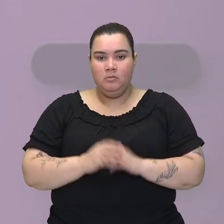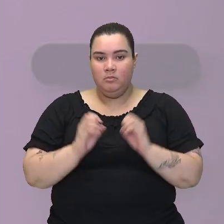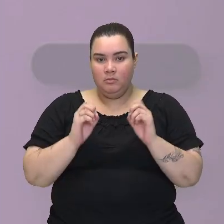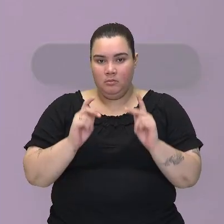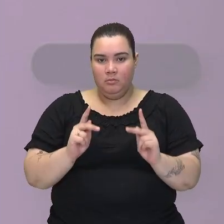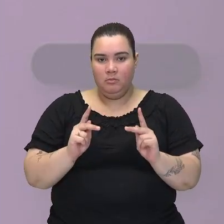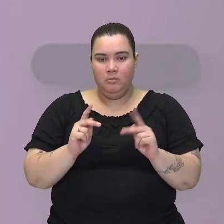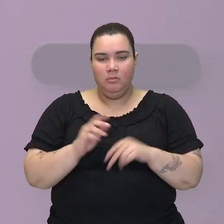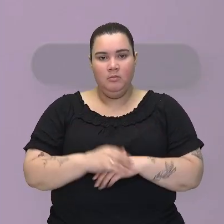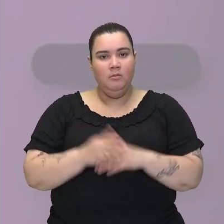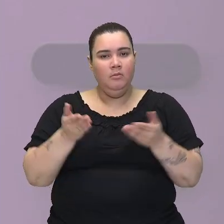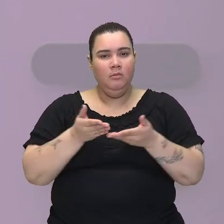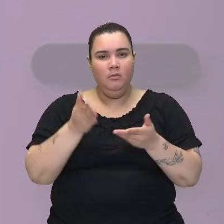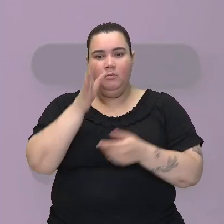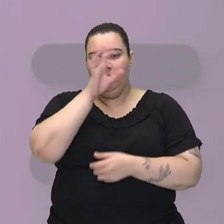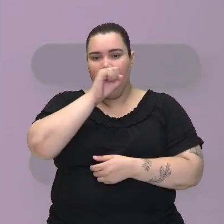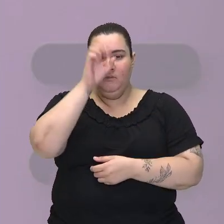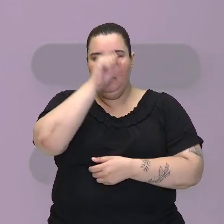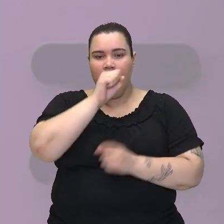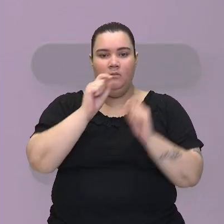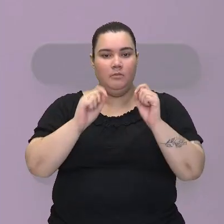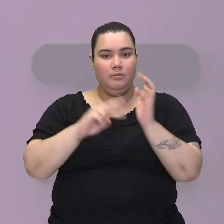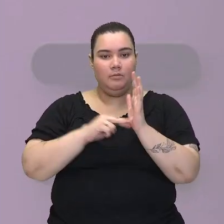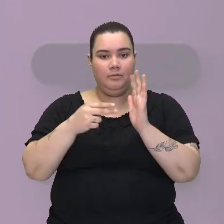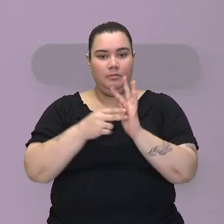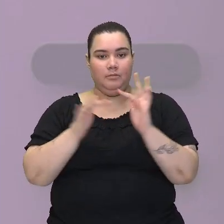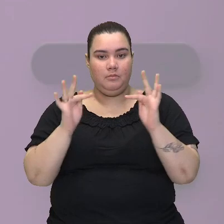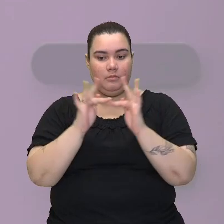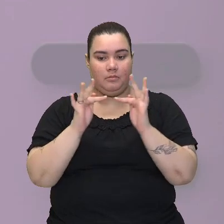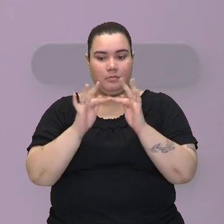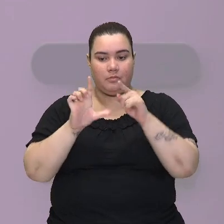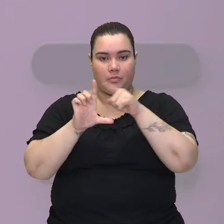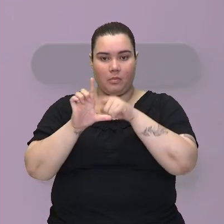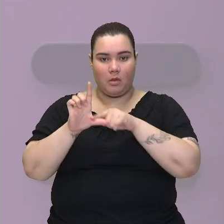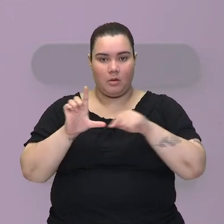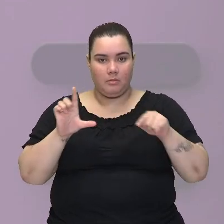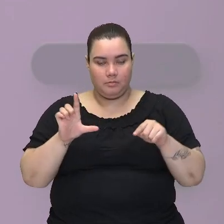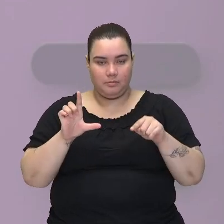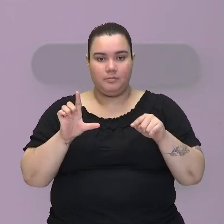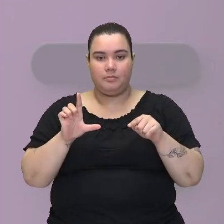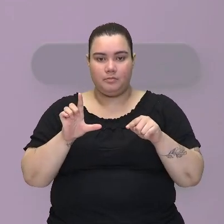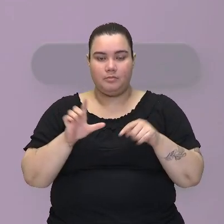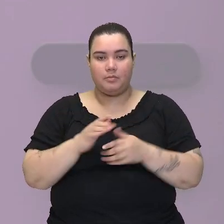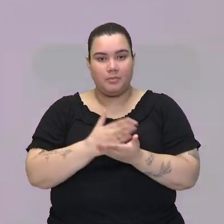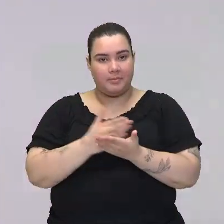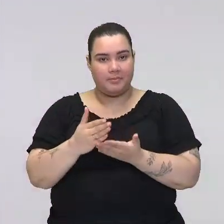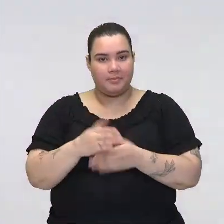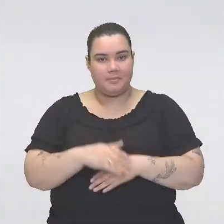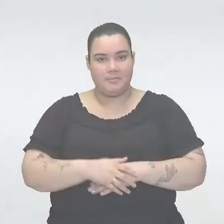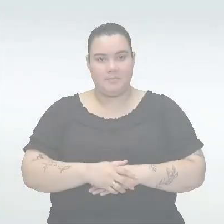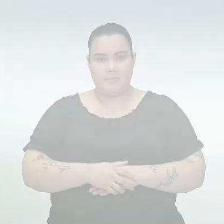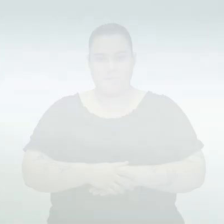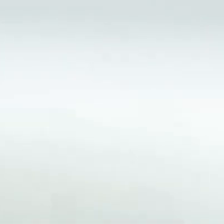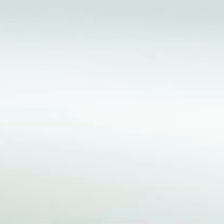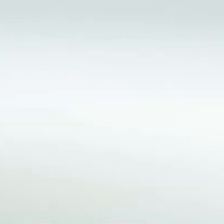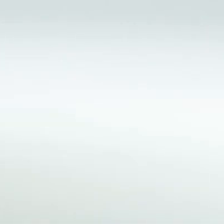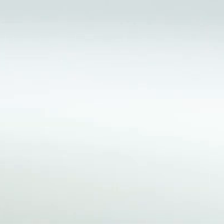Então, vamos ver o que é uma função quadrática e o que é também o seu gráfico? Vamos lá?